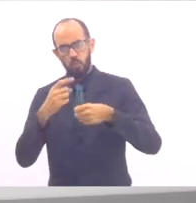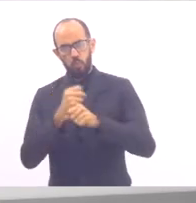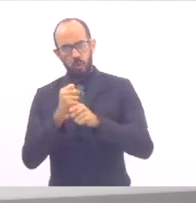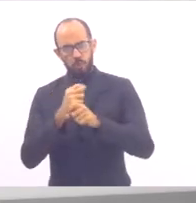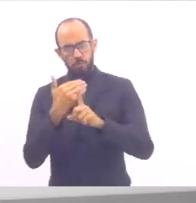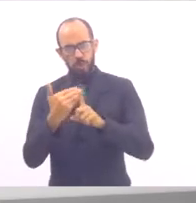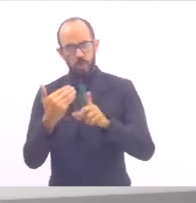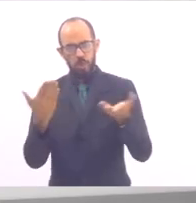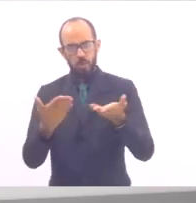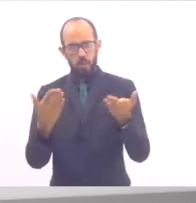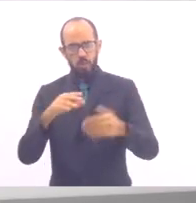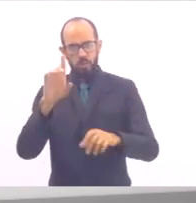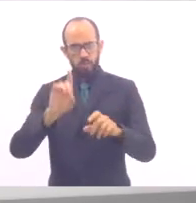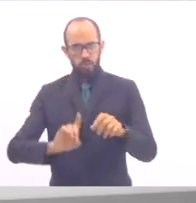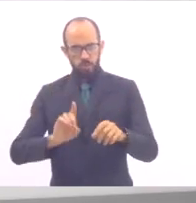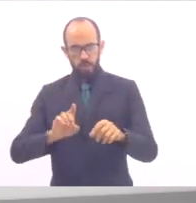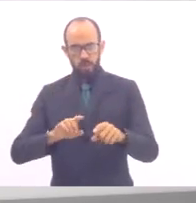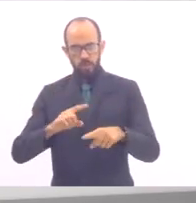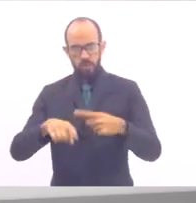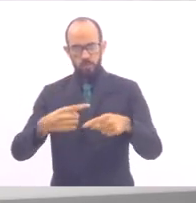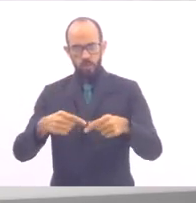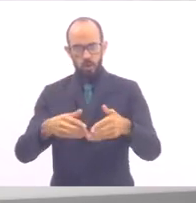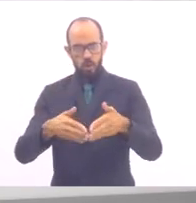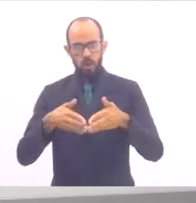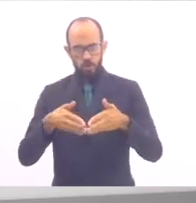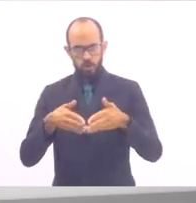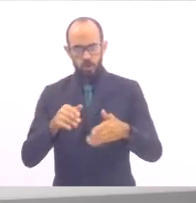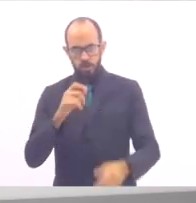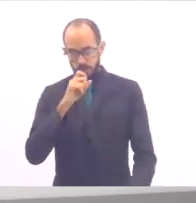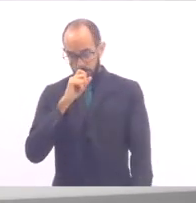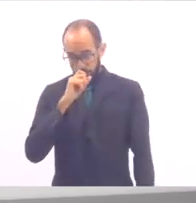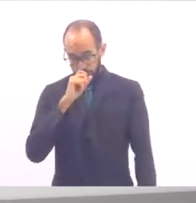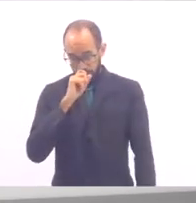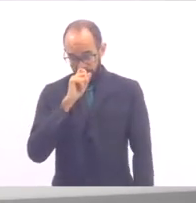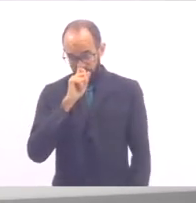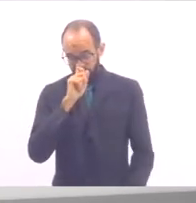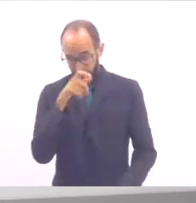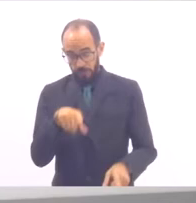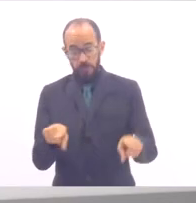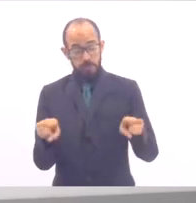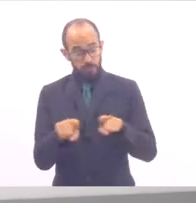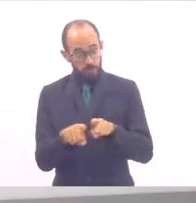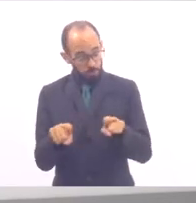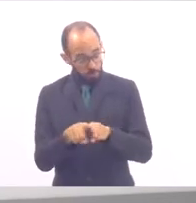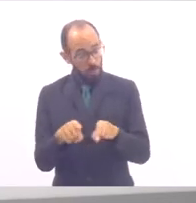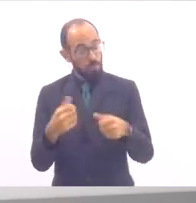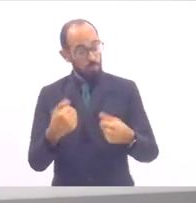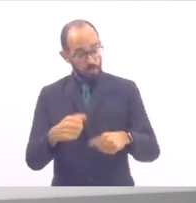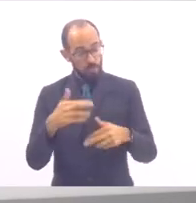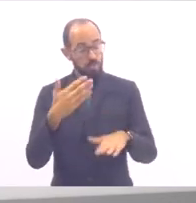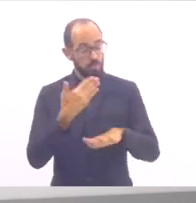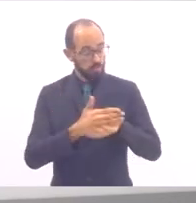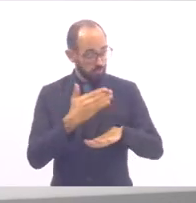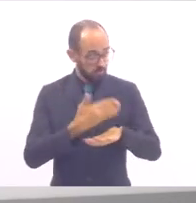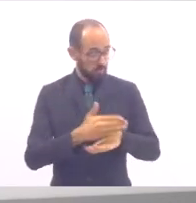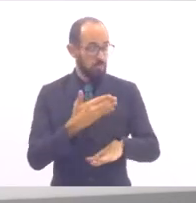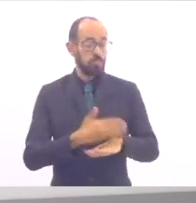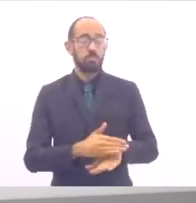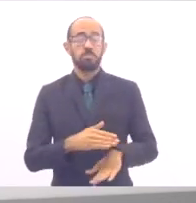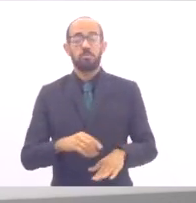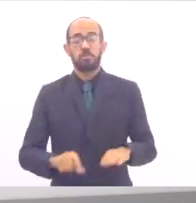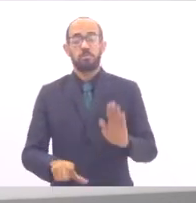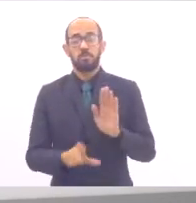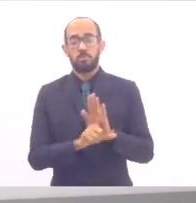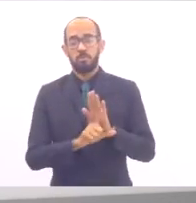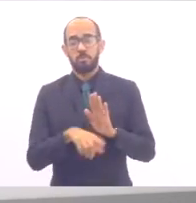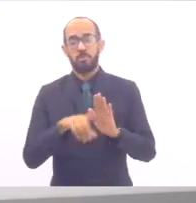desafio, que é a diretoria de pós-licença, mas que também tem que fazer cumprir, né? A diretoria